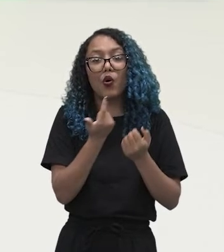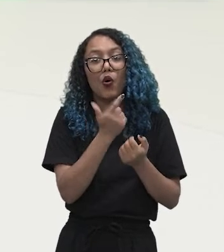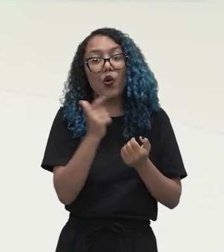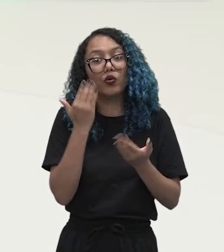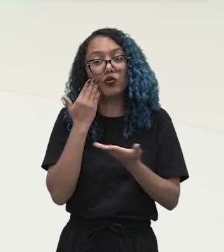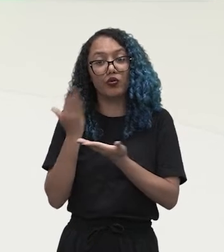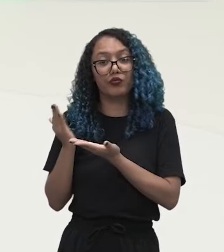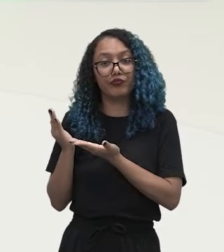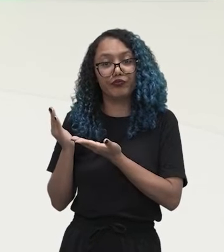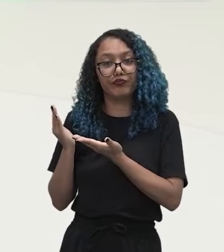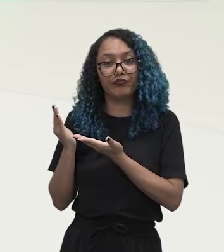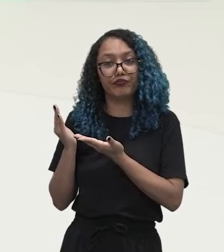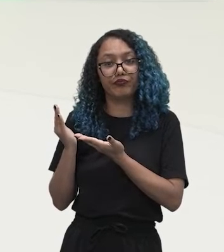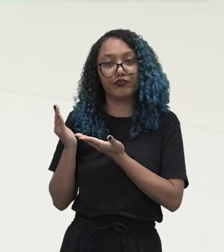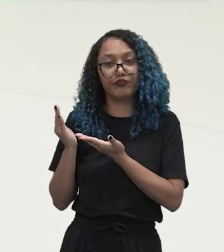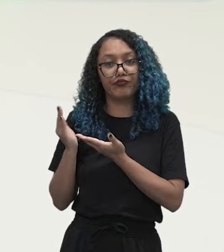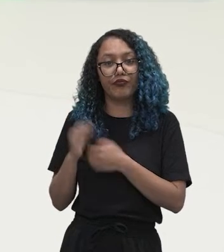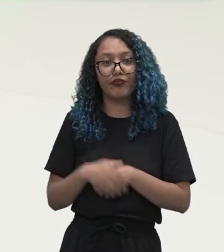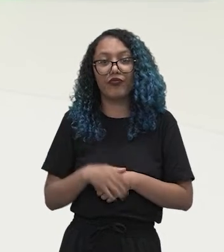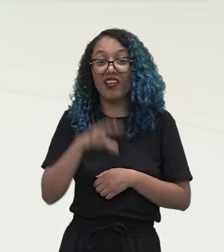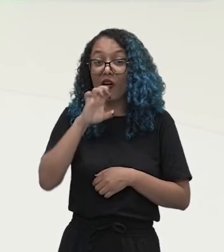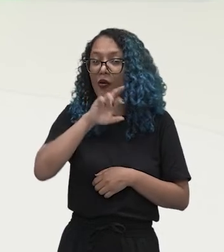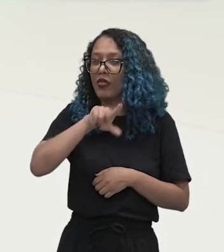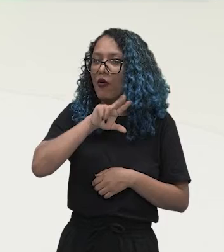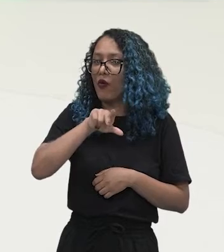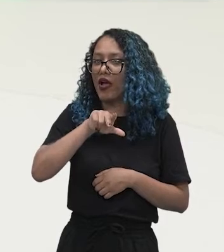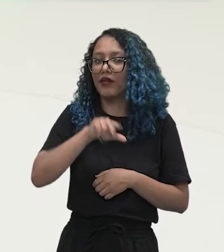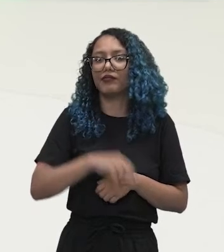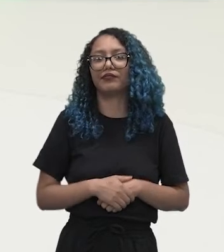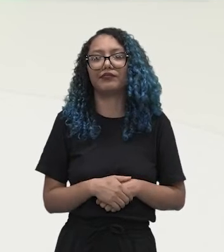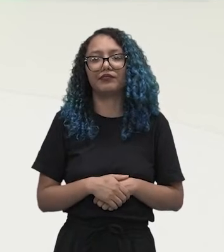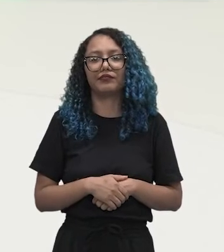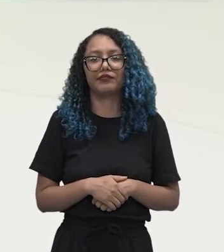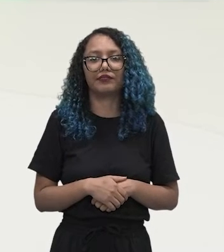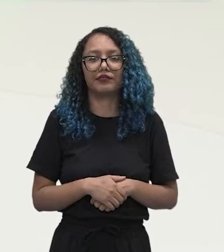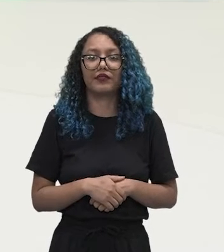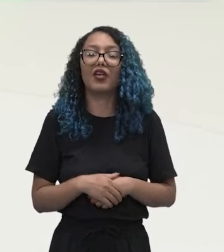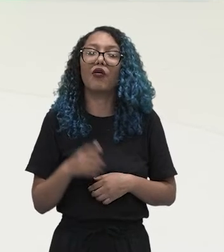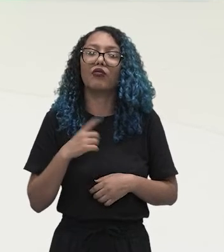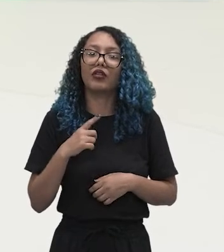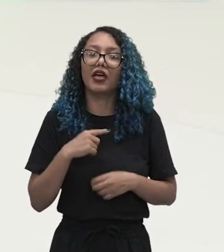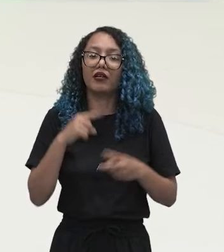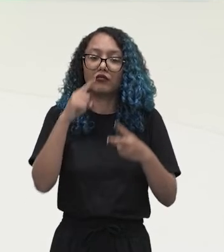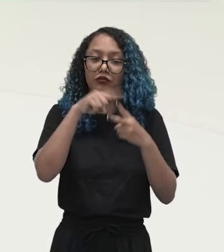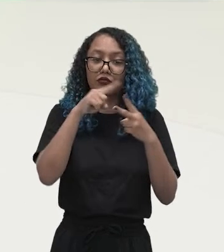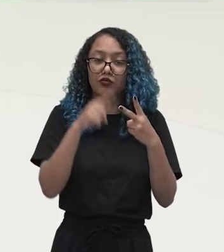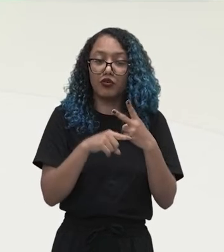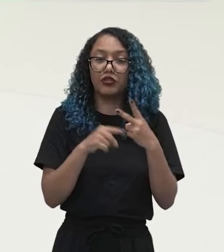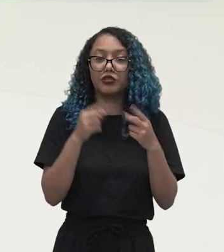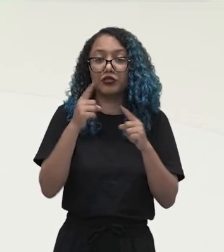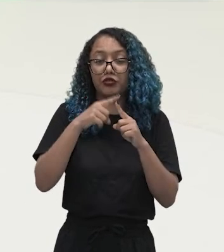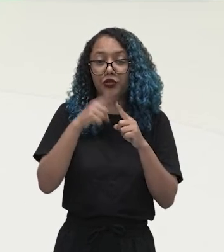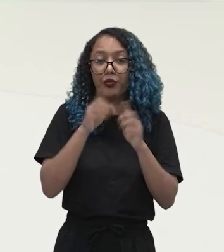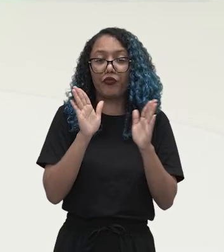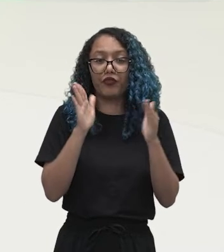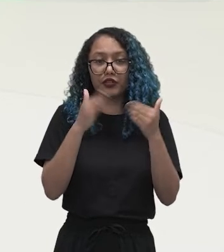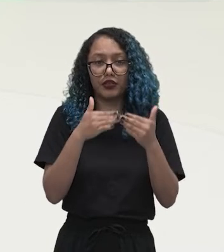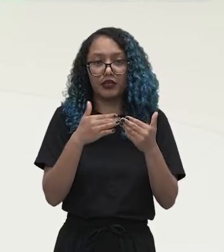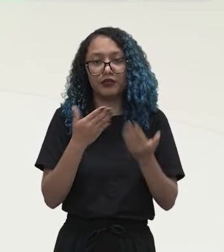é aromático, ele é um composto alicíclico. Então, são 2 tipos de cadeias fechadas. Cadeia